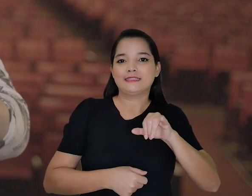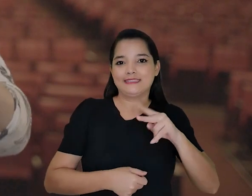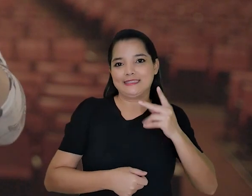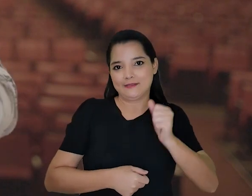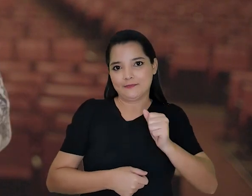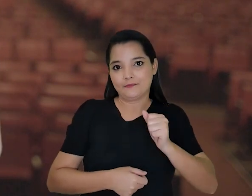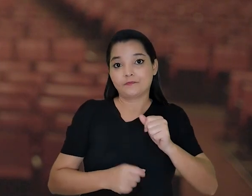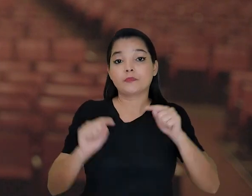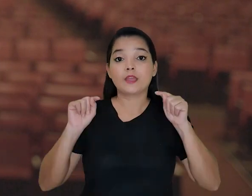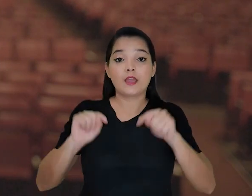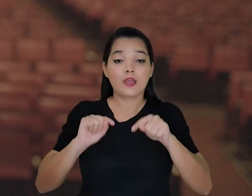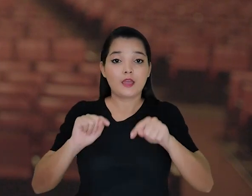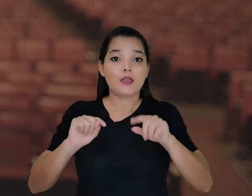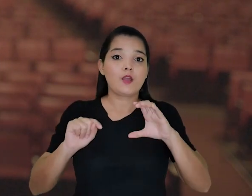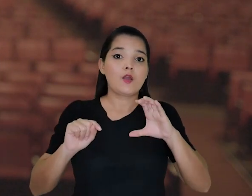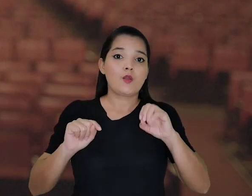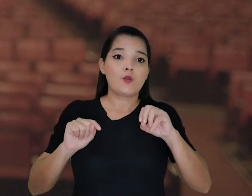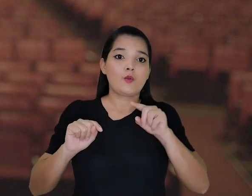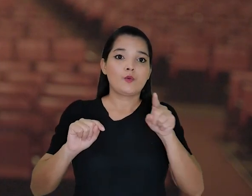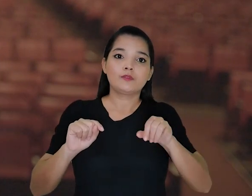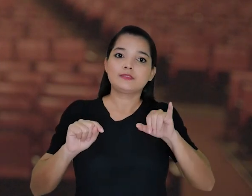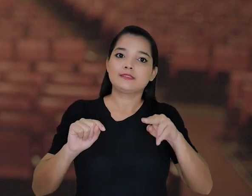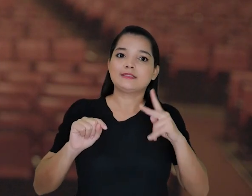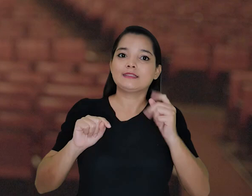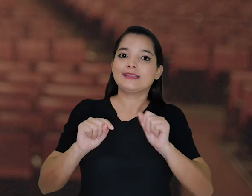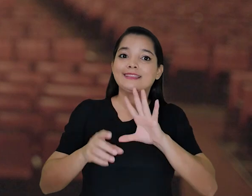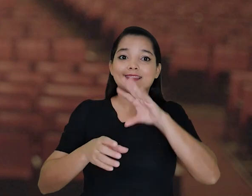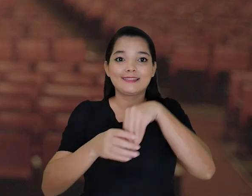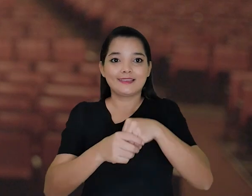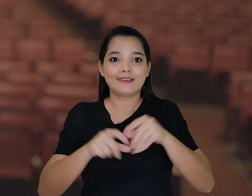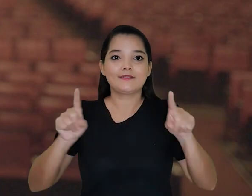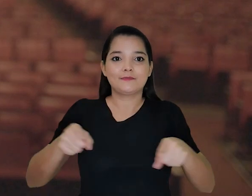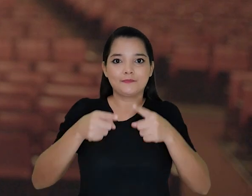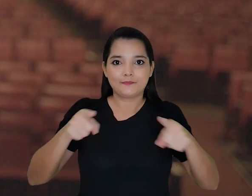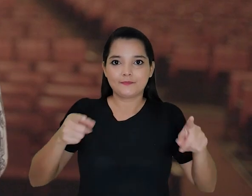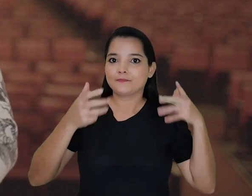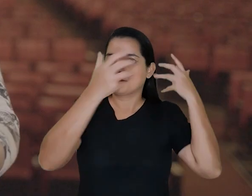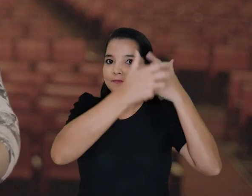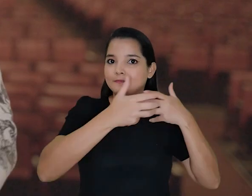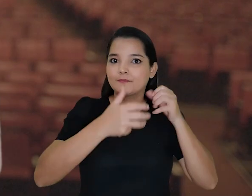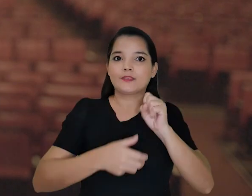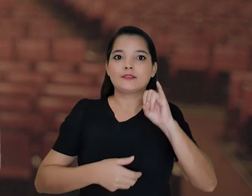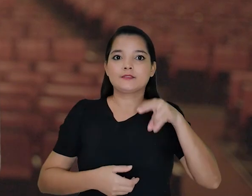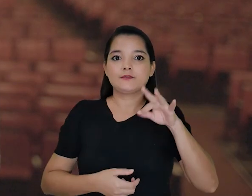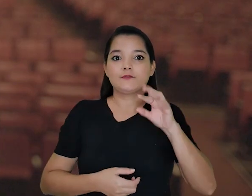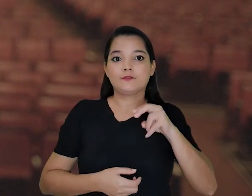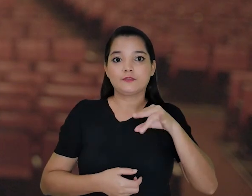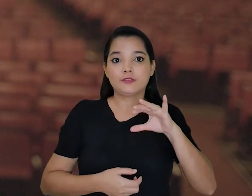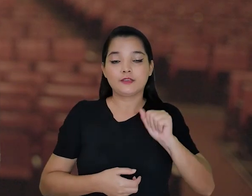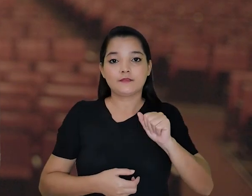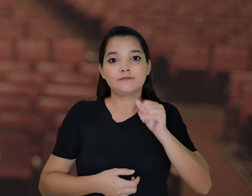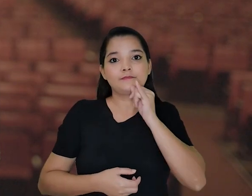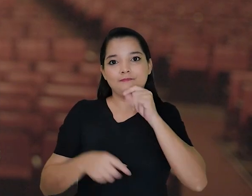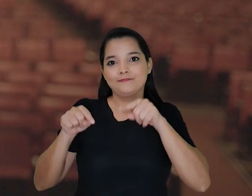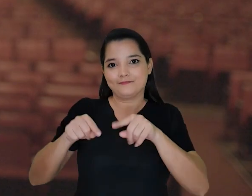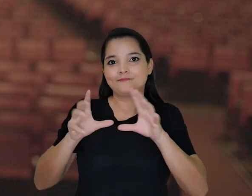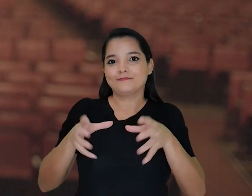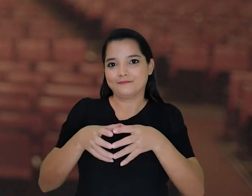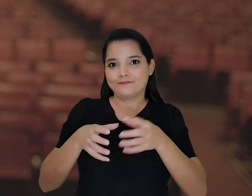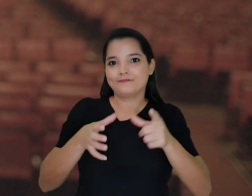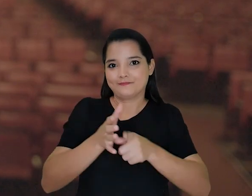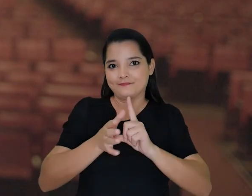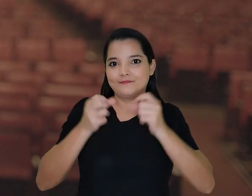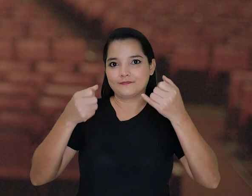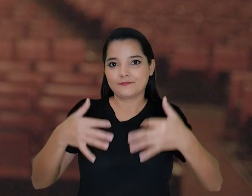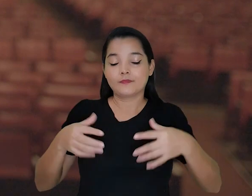cozinha dentro da Orquestra Sinfônica eh como a orquestra J Sinfônica Brasil que trabalha com